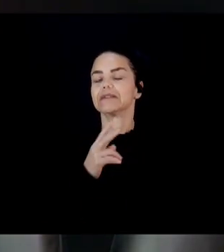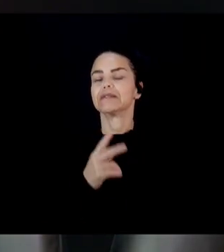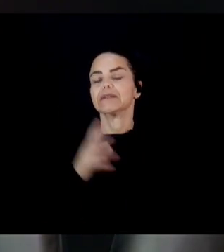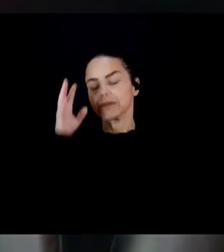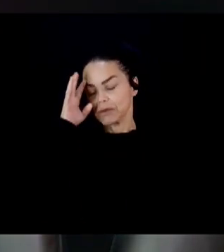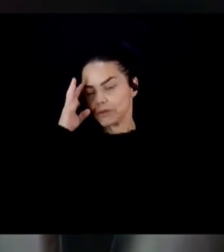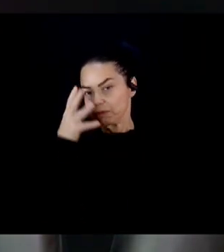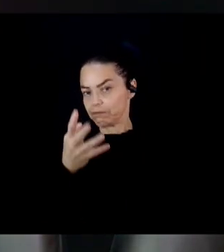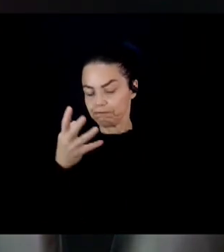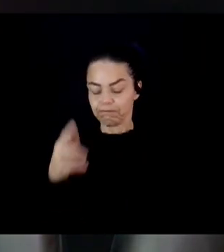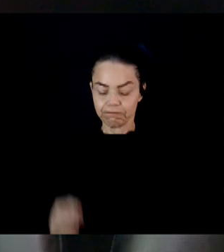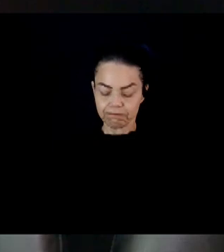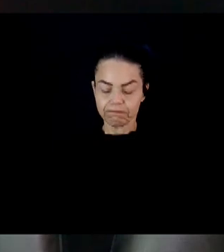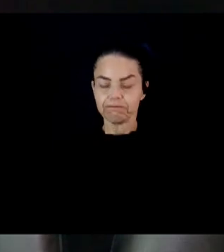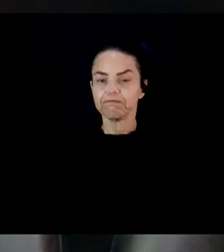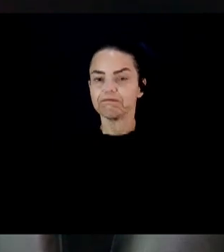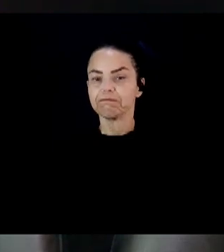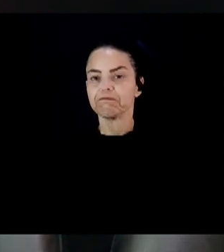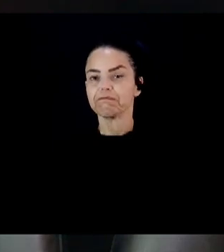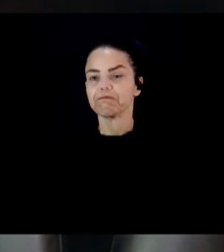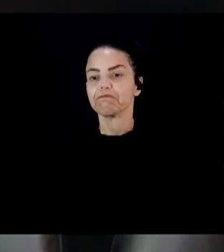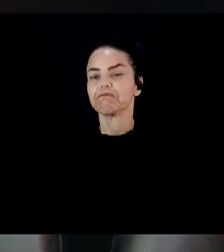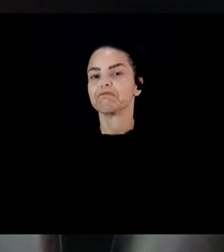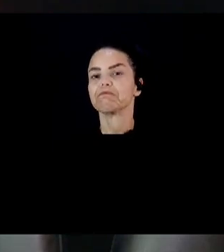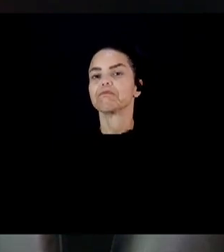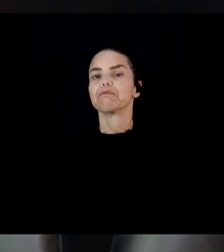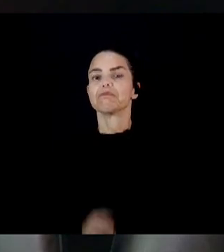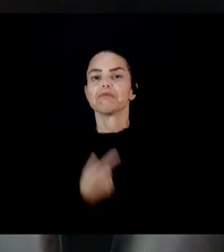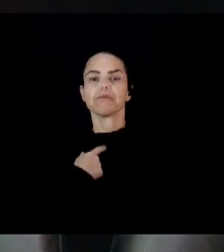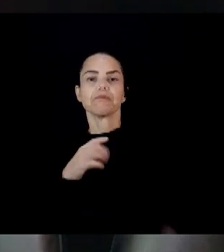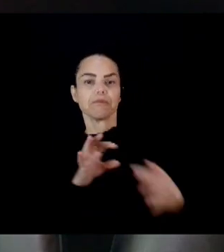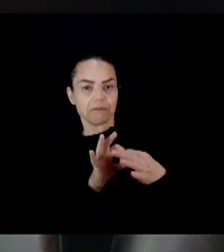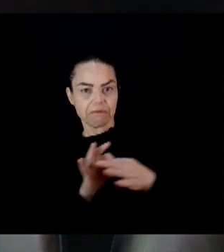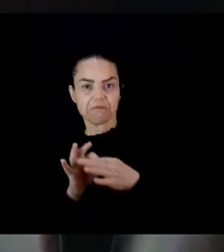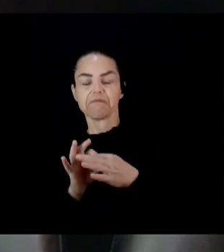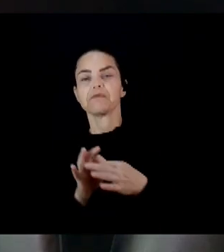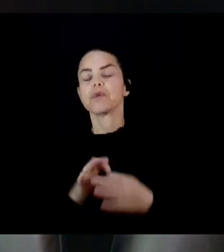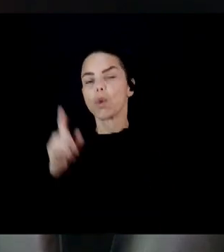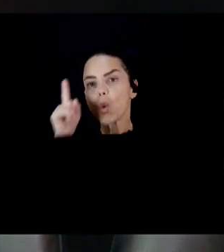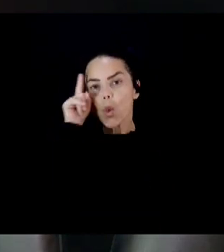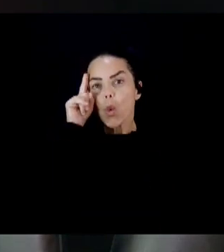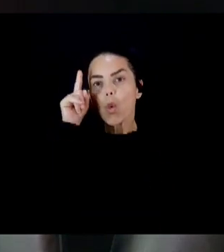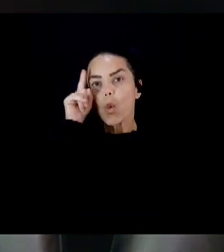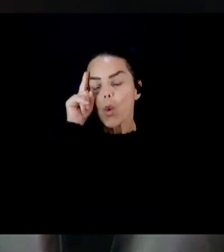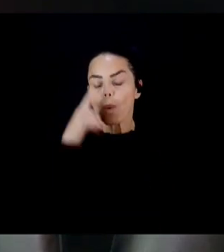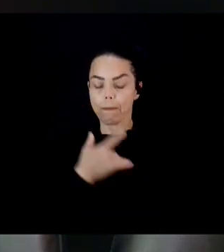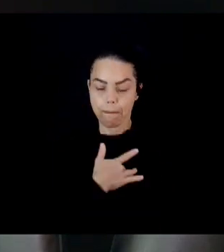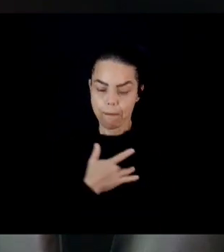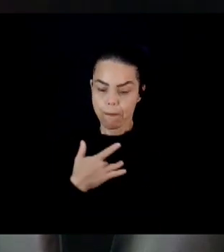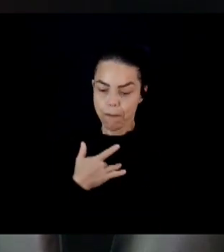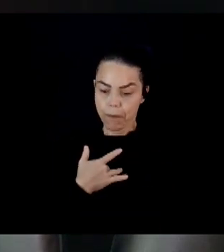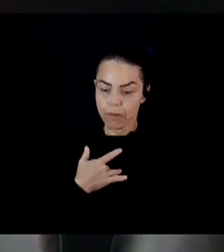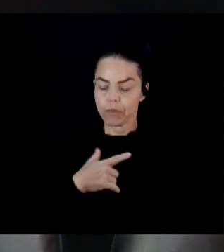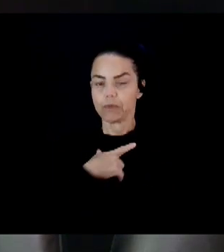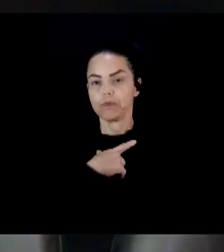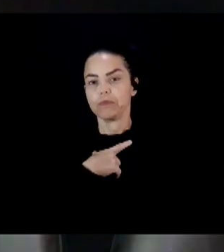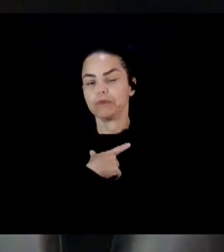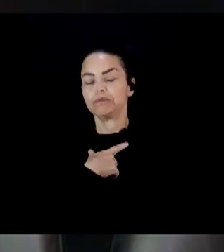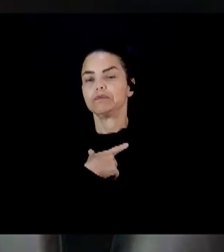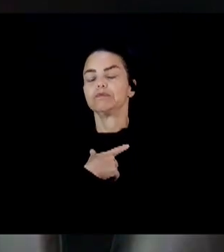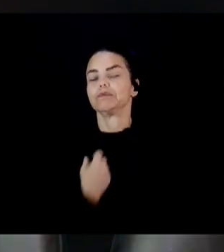decisões, de criar uma rotina saudável, ter um estilo de